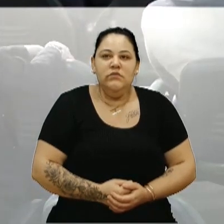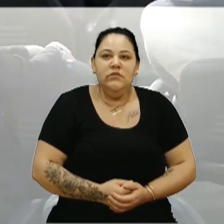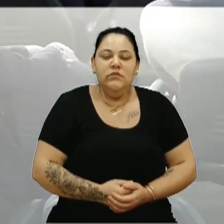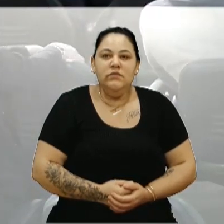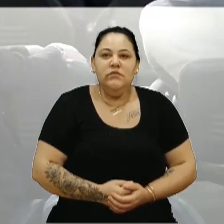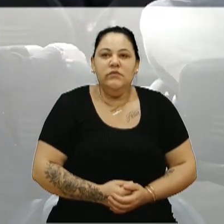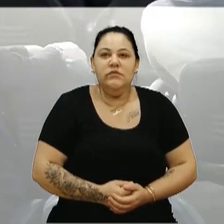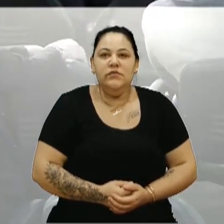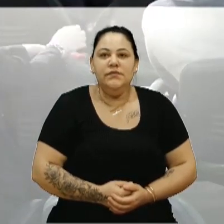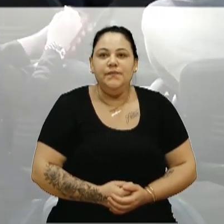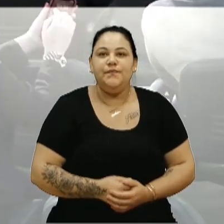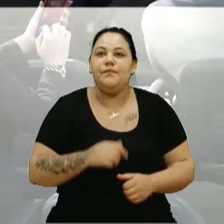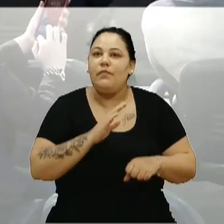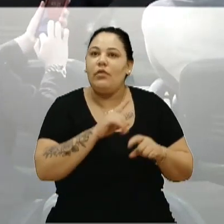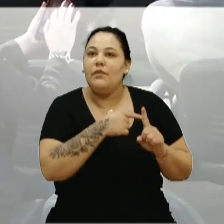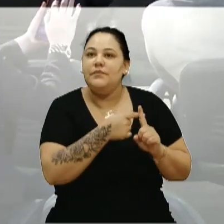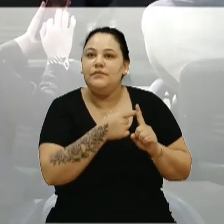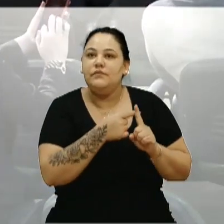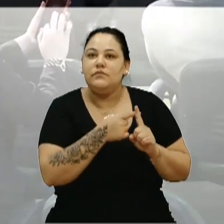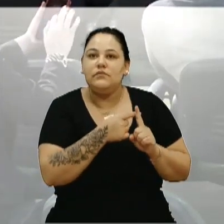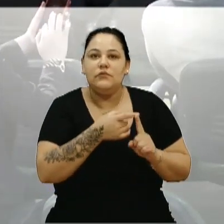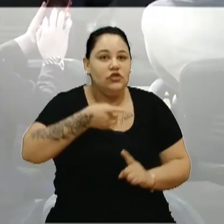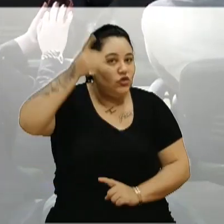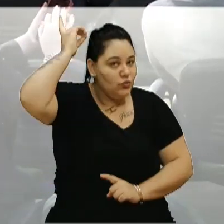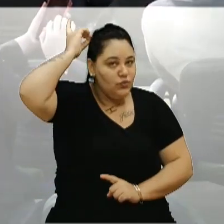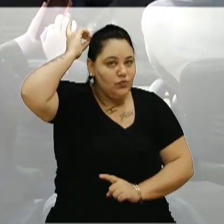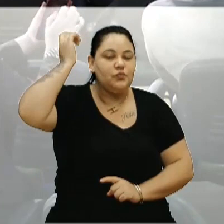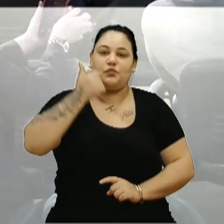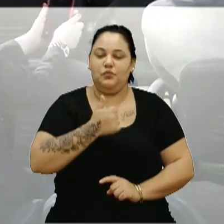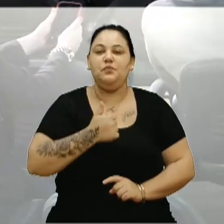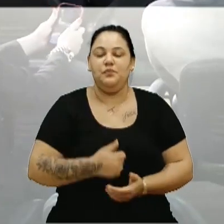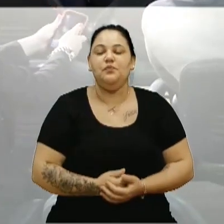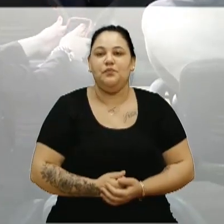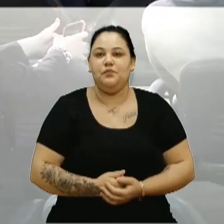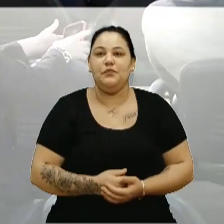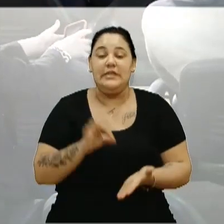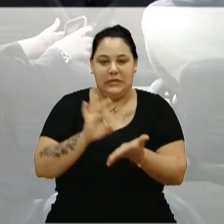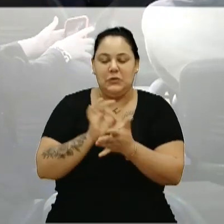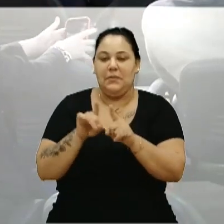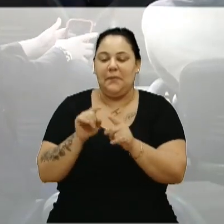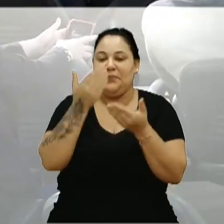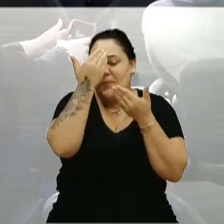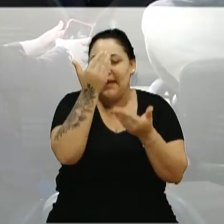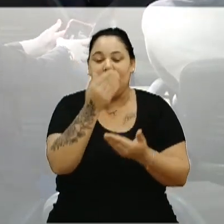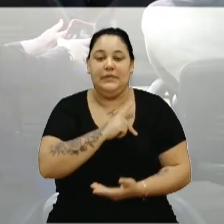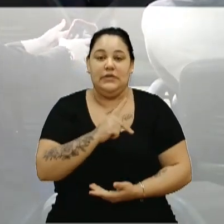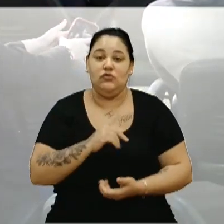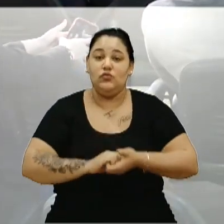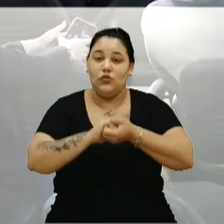Mais algum vereador inscrito? Vereador Lucas Dil. Obrigado, presidente.